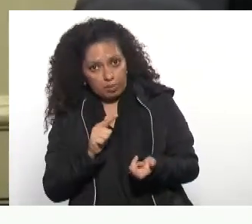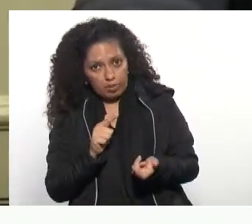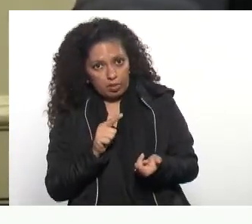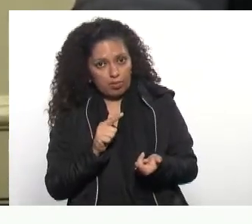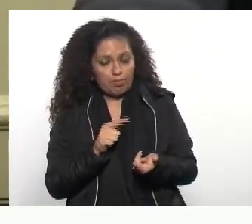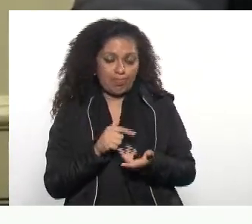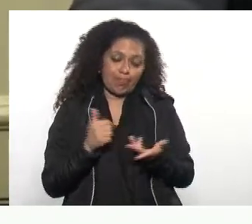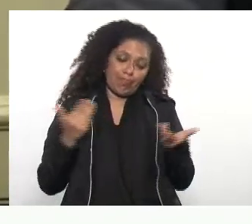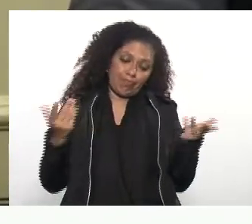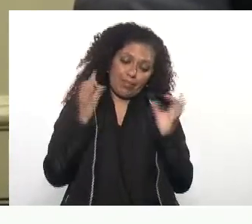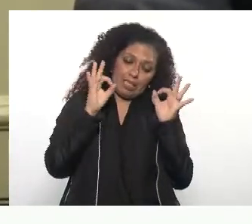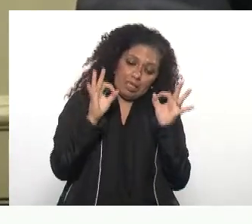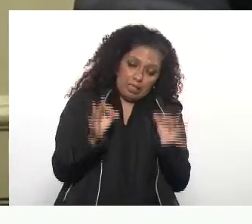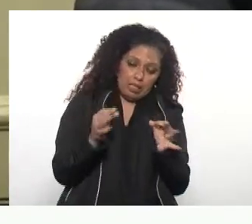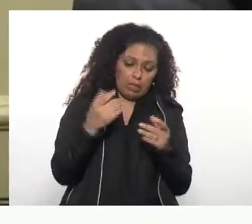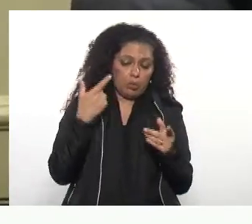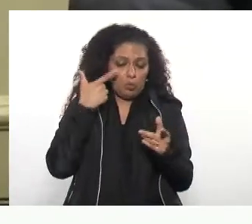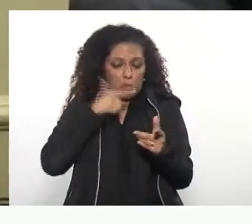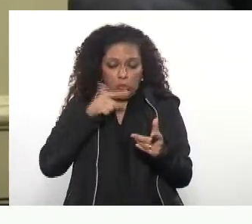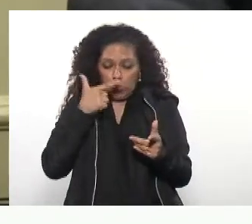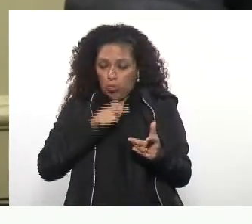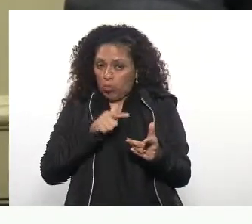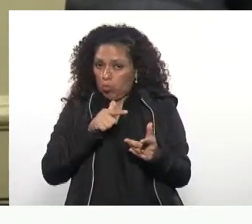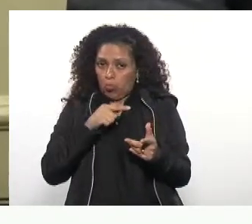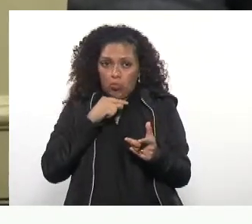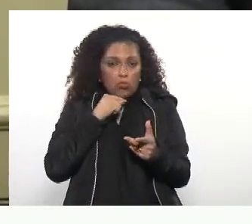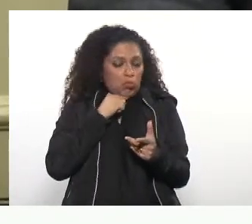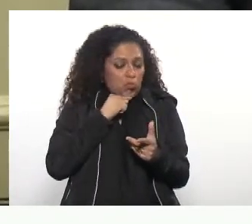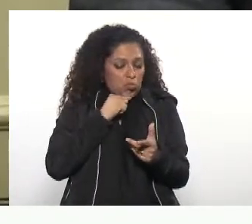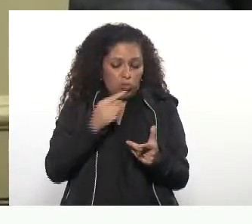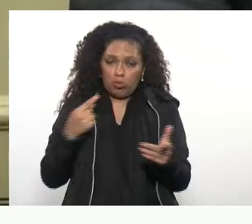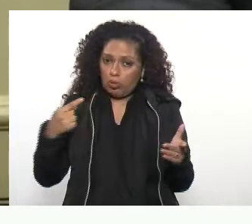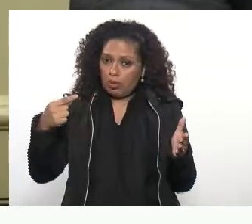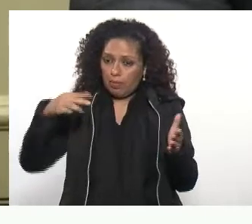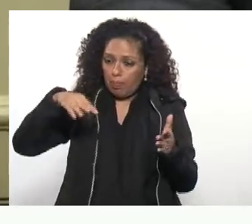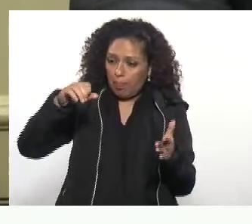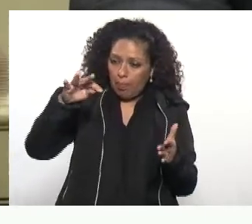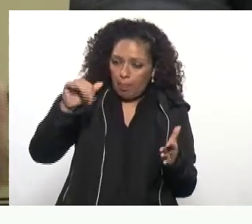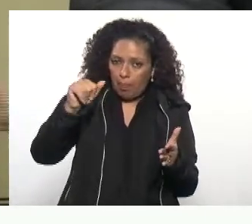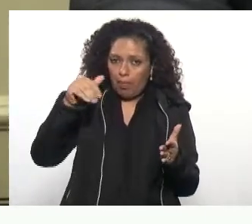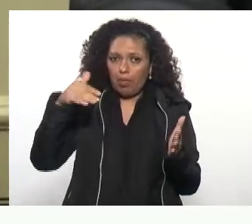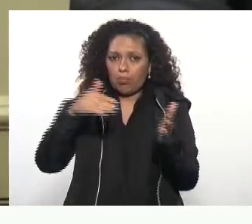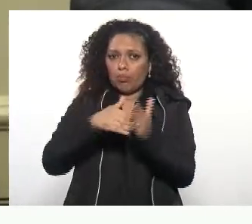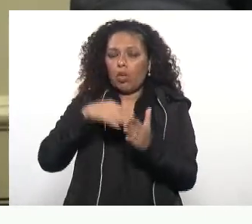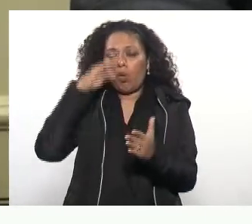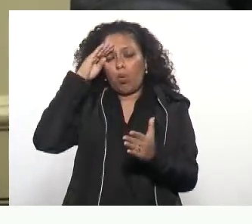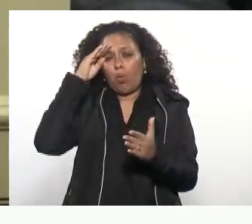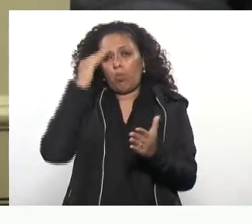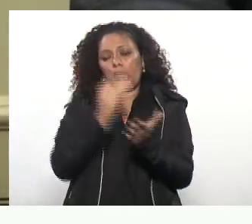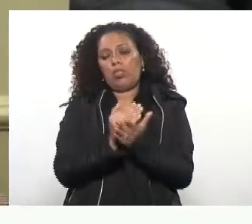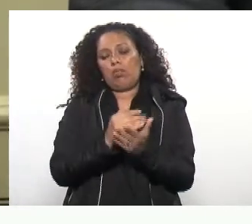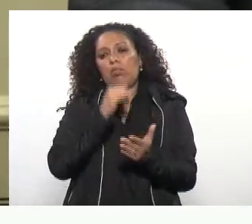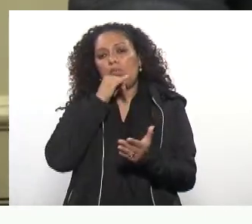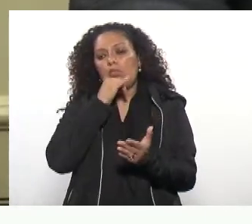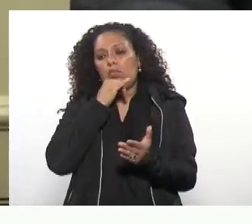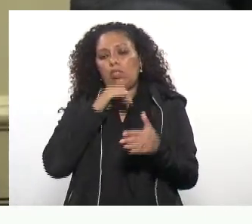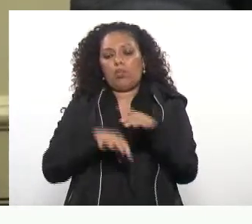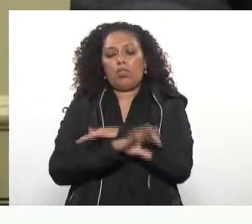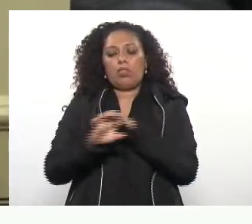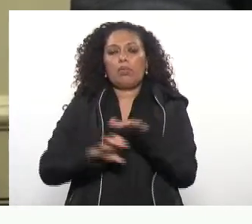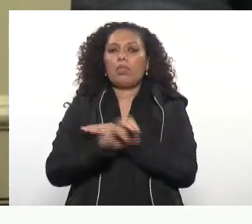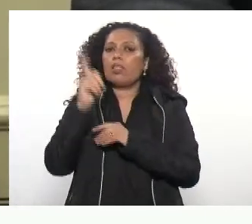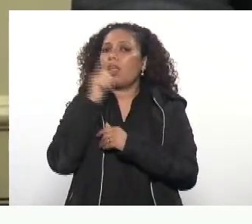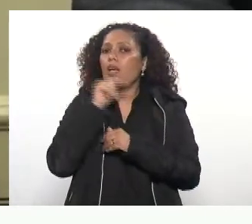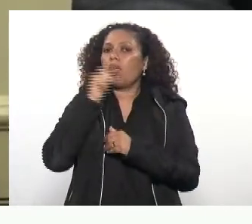obviamente não vai conseguir chegar àquele ponto. No caso das empresas do Grupo Águas